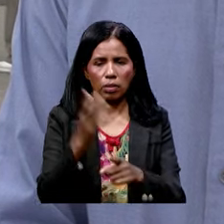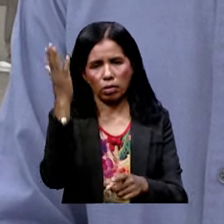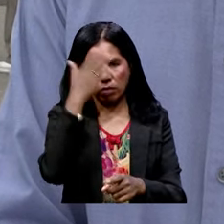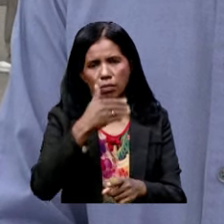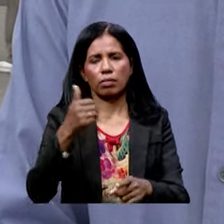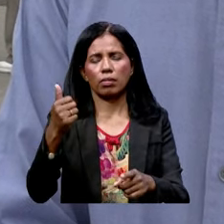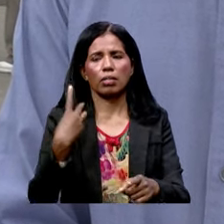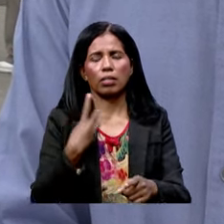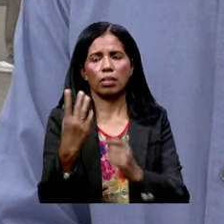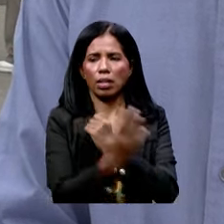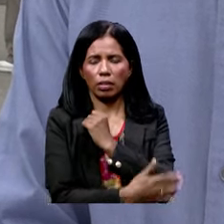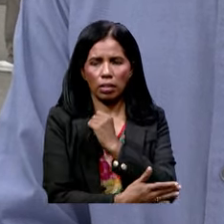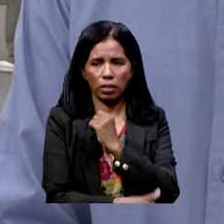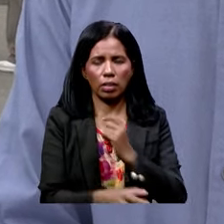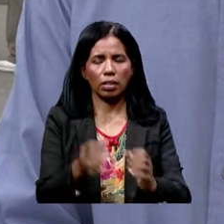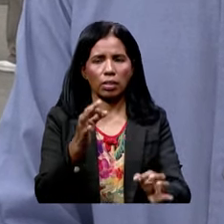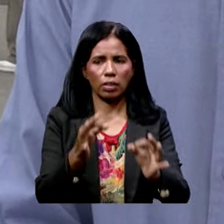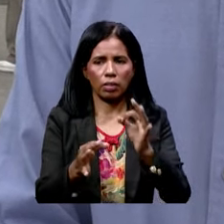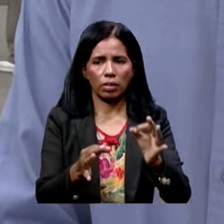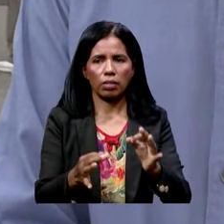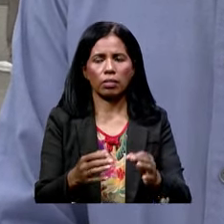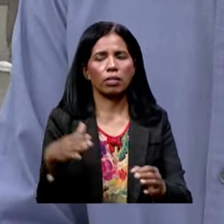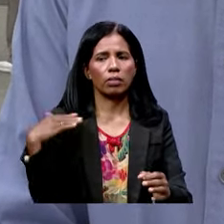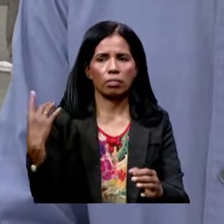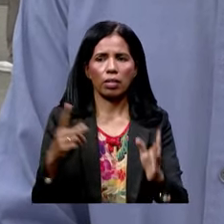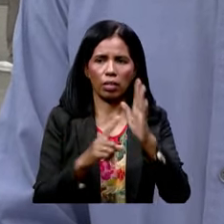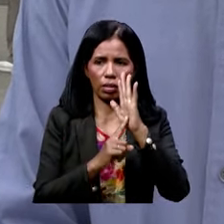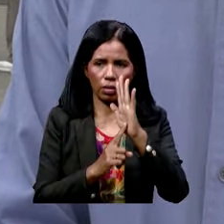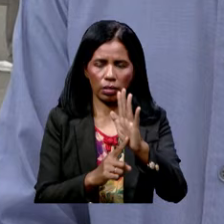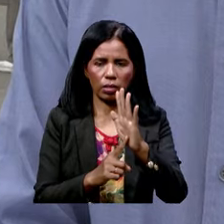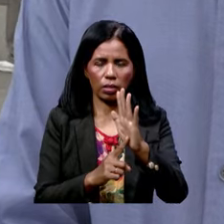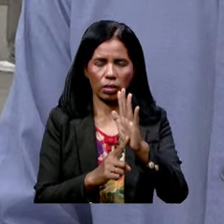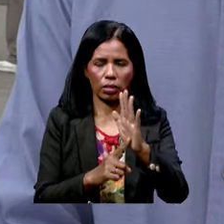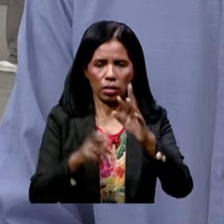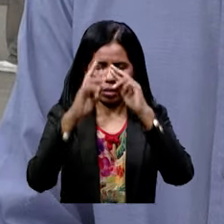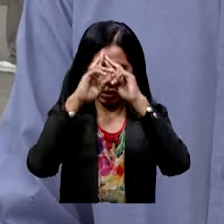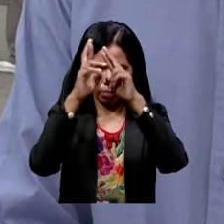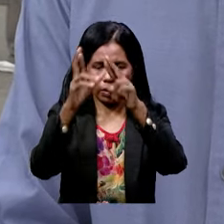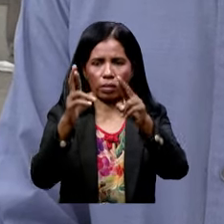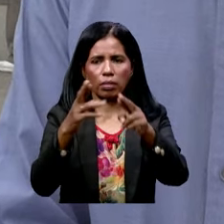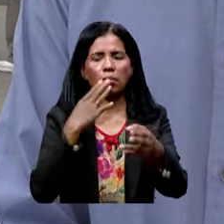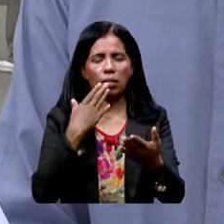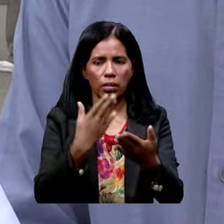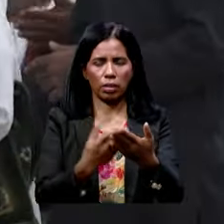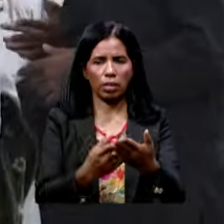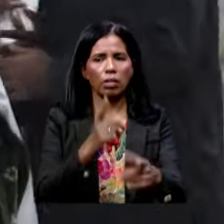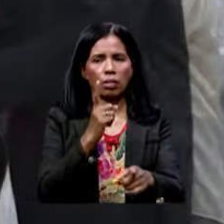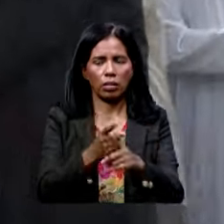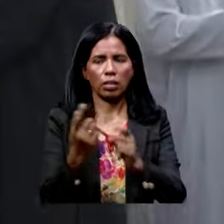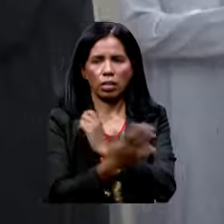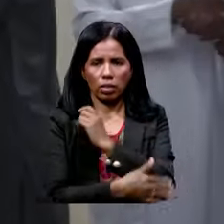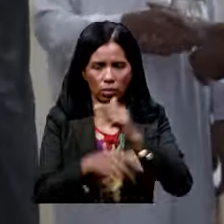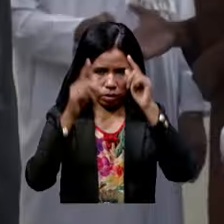ye itenia rai maskene se joven mas hatu maturidade nebe capaste be sede rai Timor